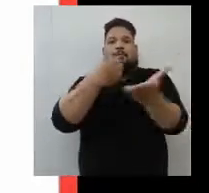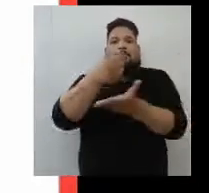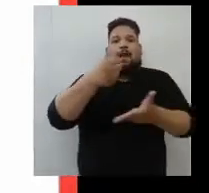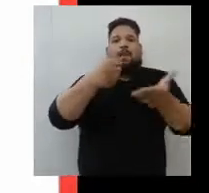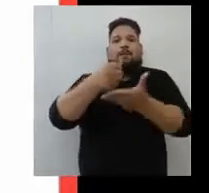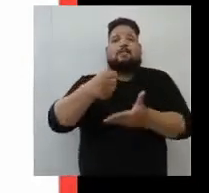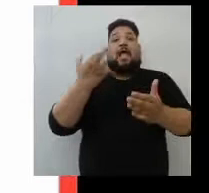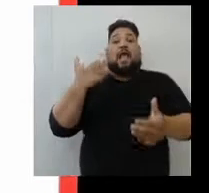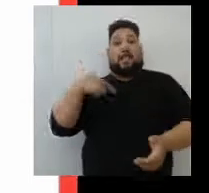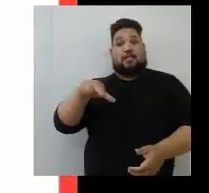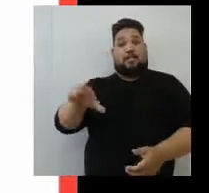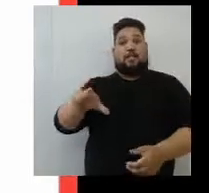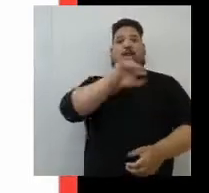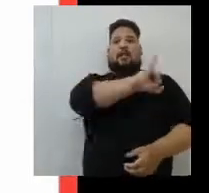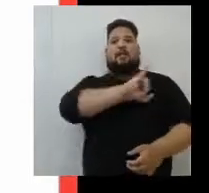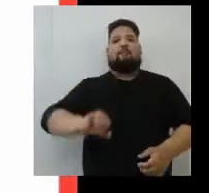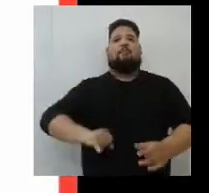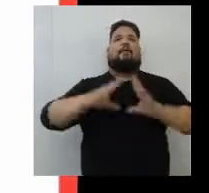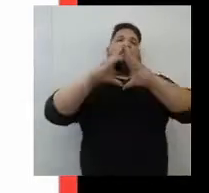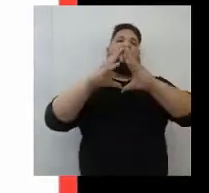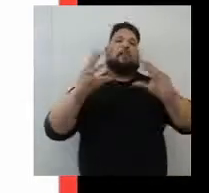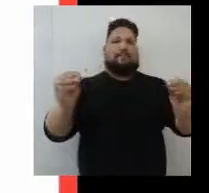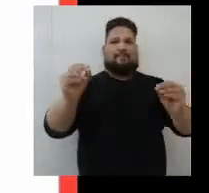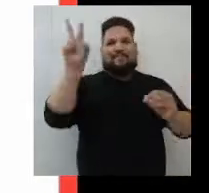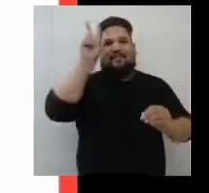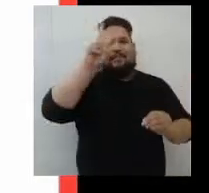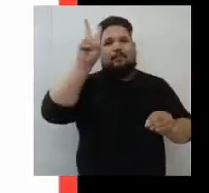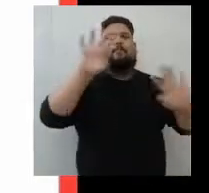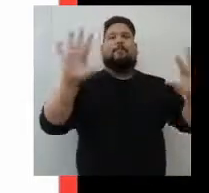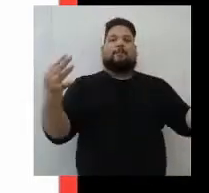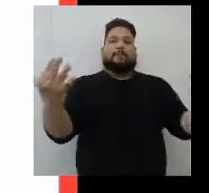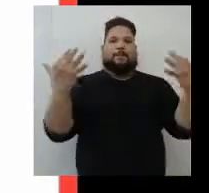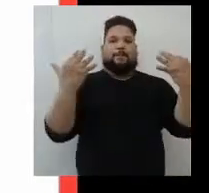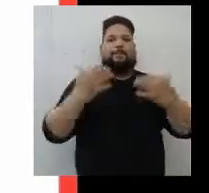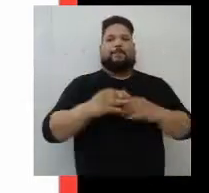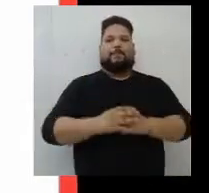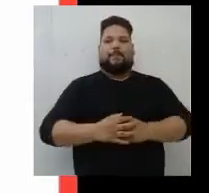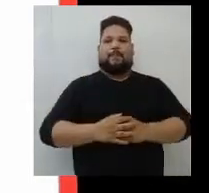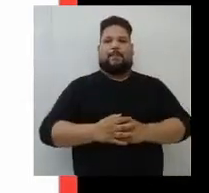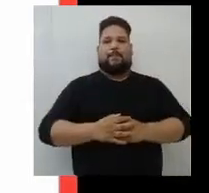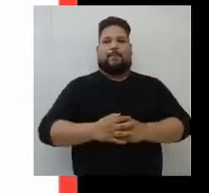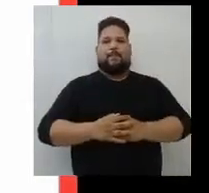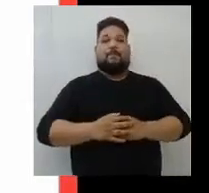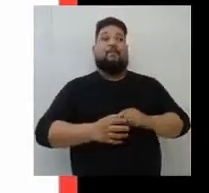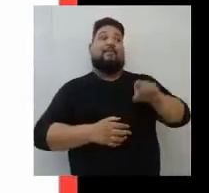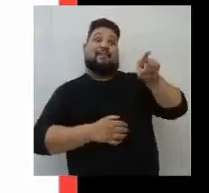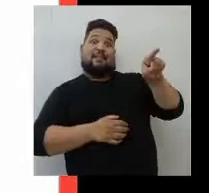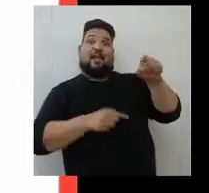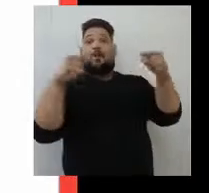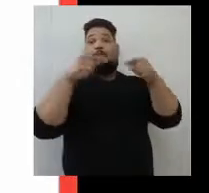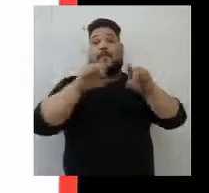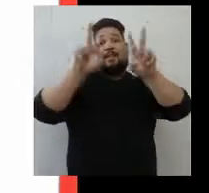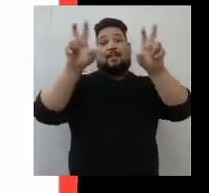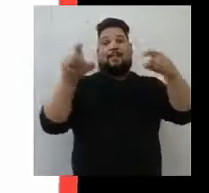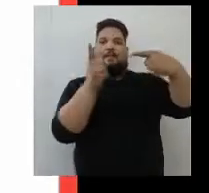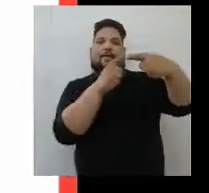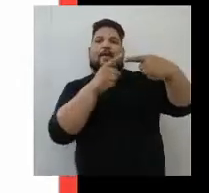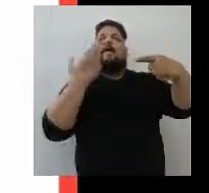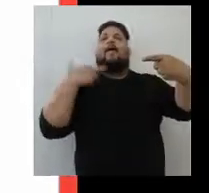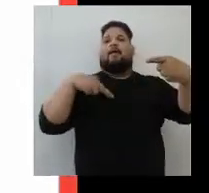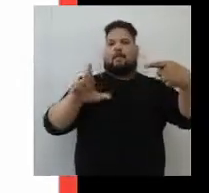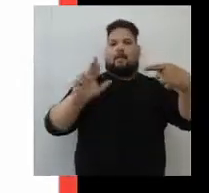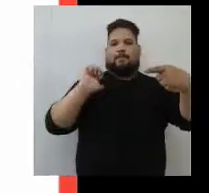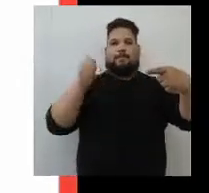do Império. Tranquilo? Volta aqui para mim. Essa foi a questão religiosa. Tá